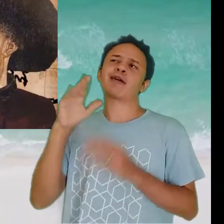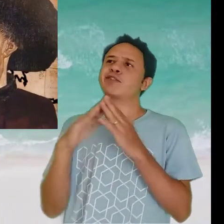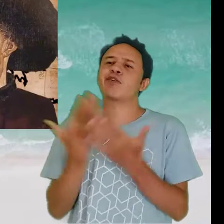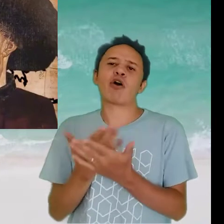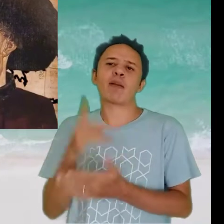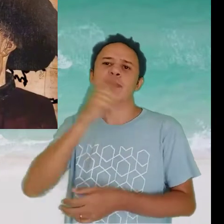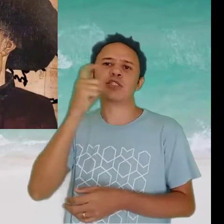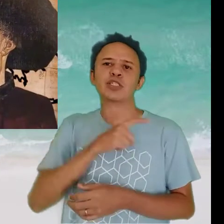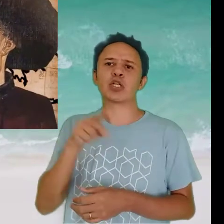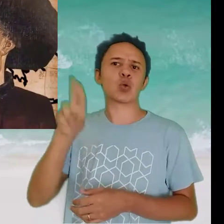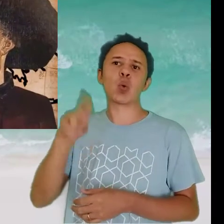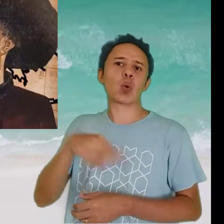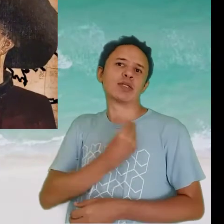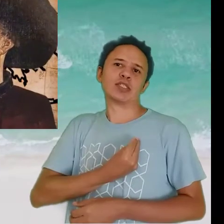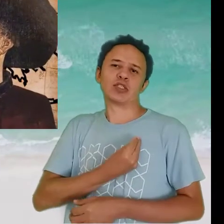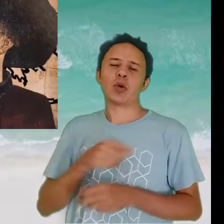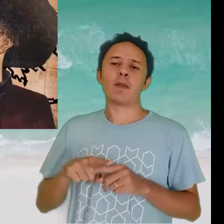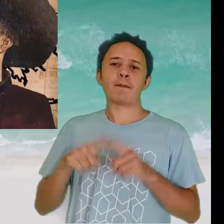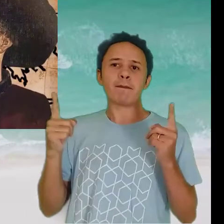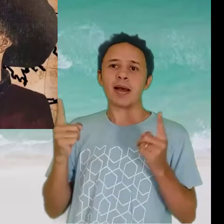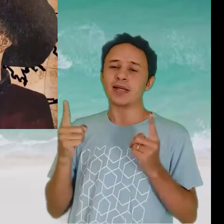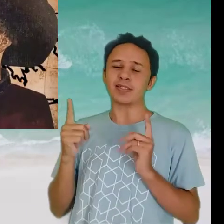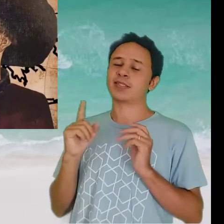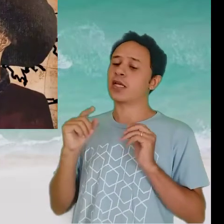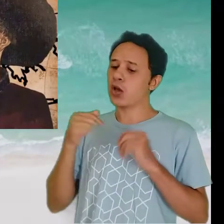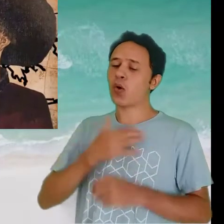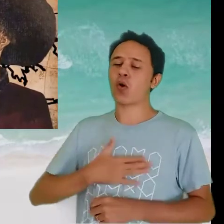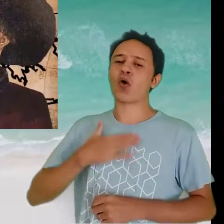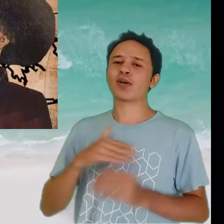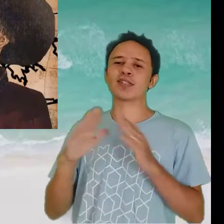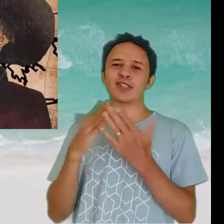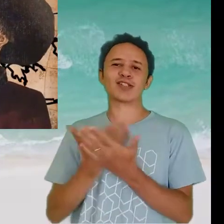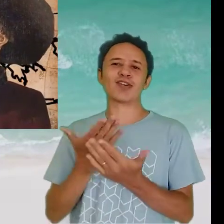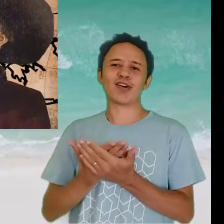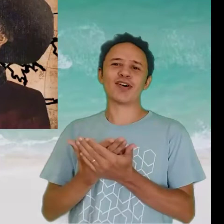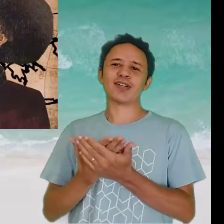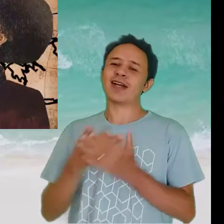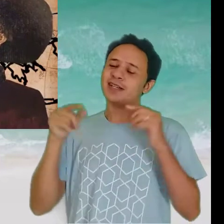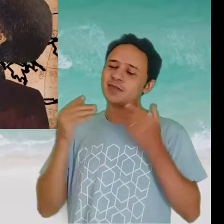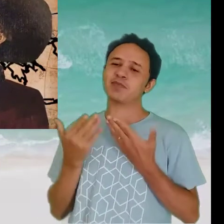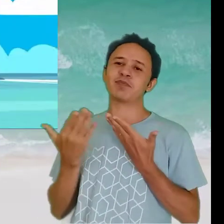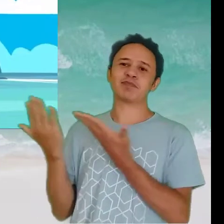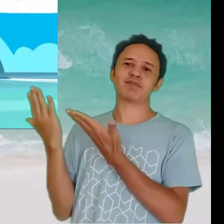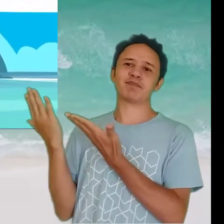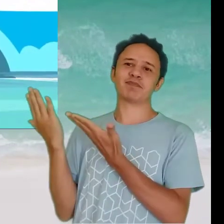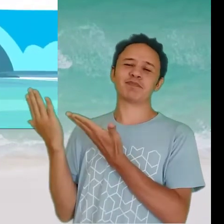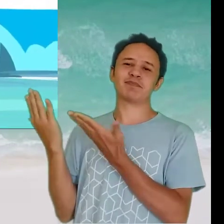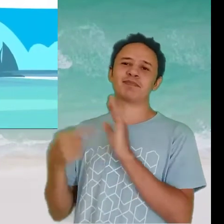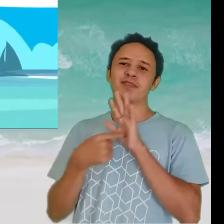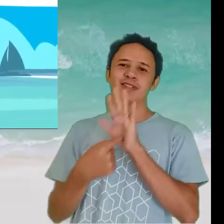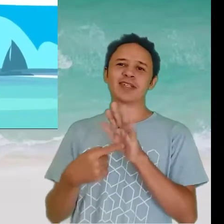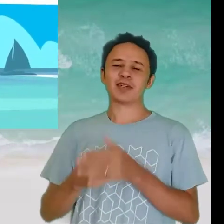que essa escola é mentira e que nunca existiu. Mas felizmente esse canal não é deles e como eu gosto dessa escola pra caramba, aqui está